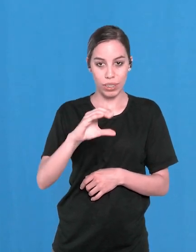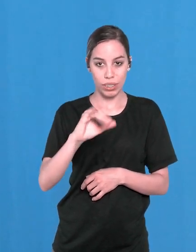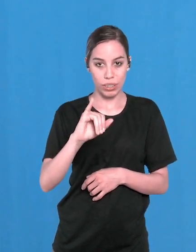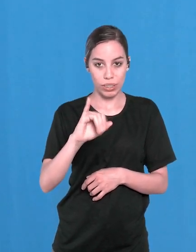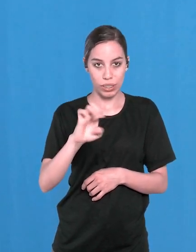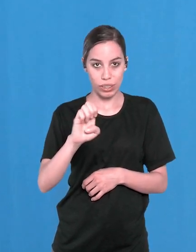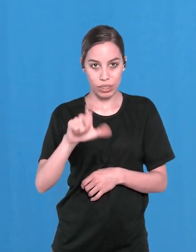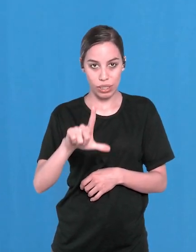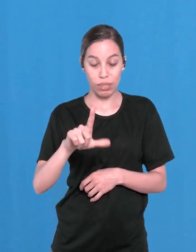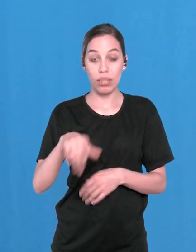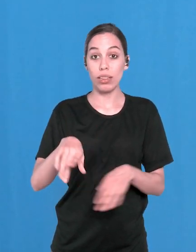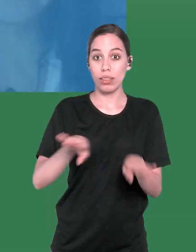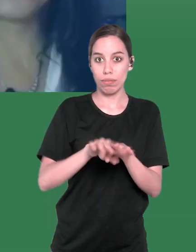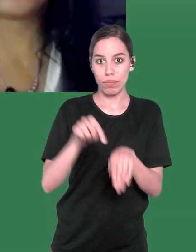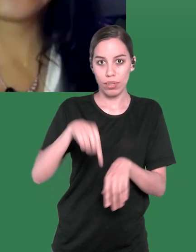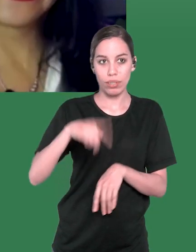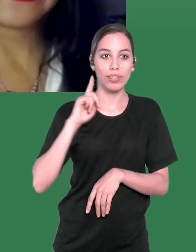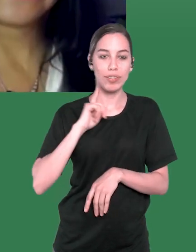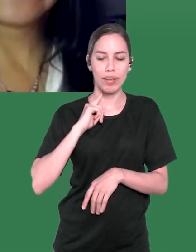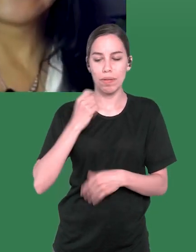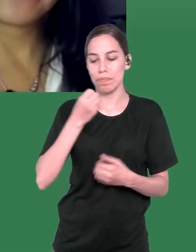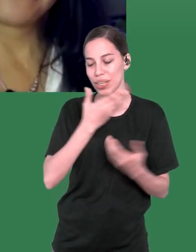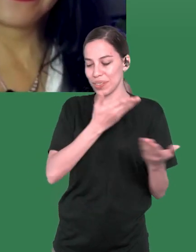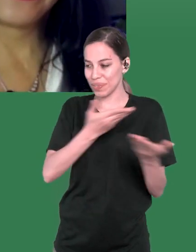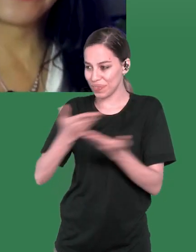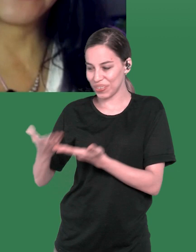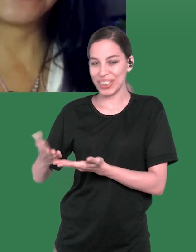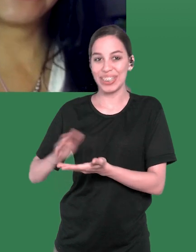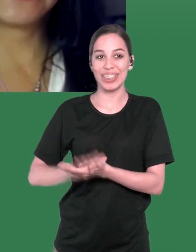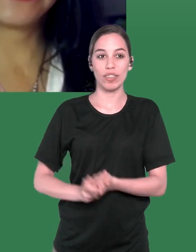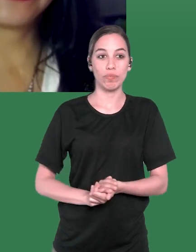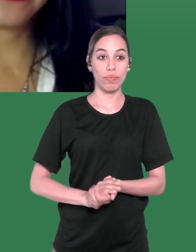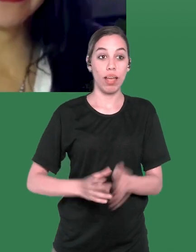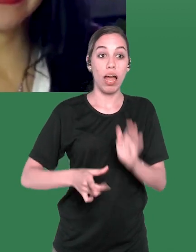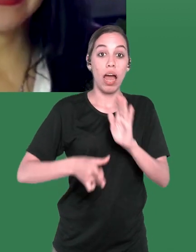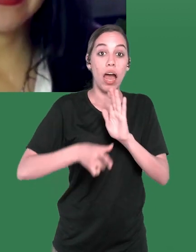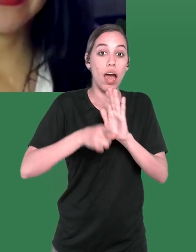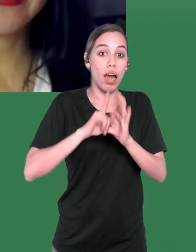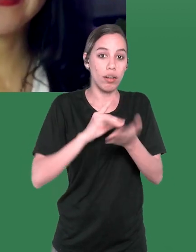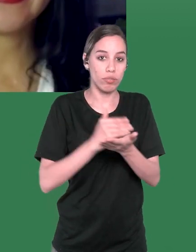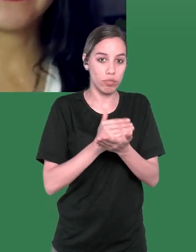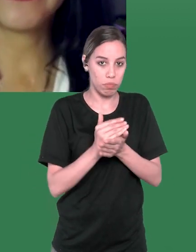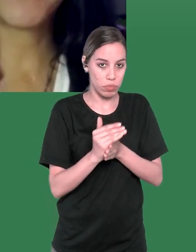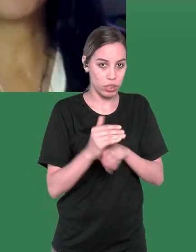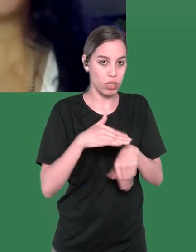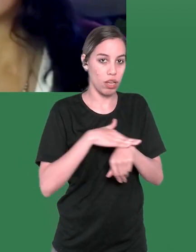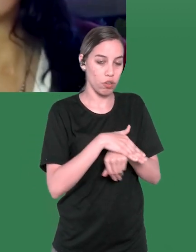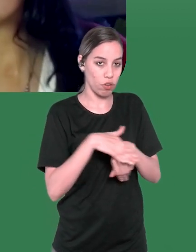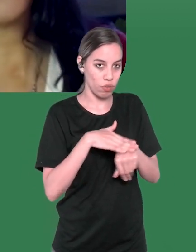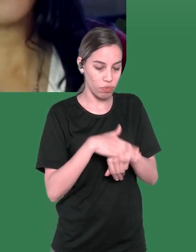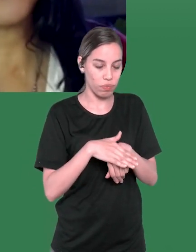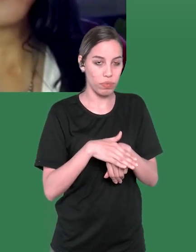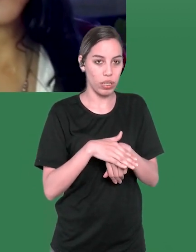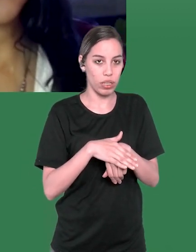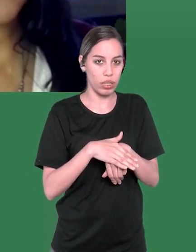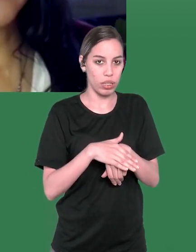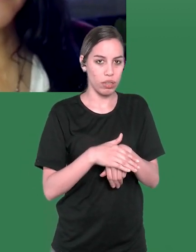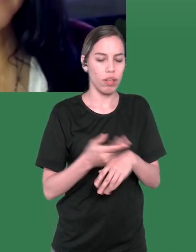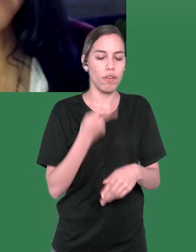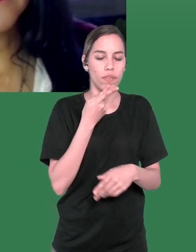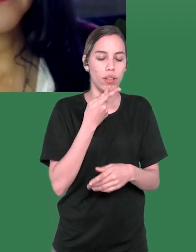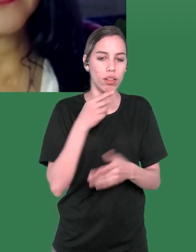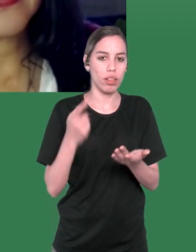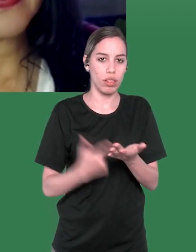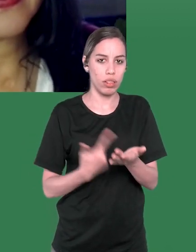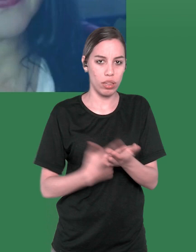Esther. Obrigada. Antes da gente iniciar a nossa conversa aqui, nós vamos falar a respeito do livro